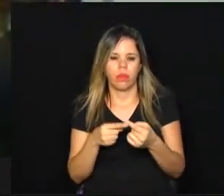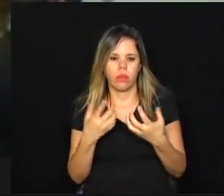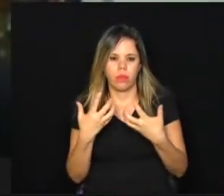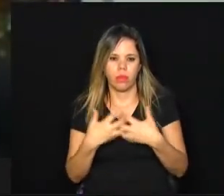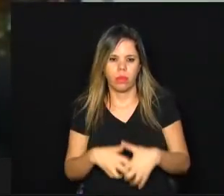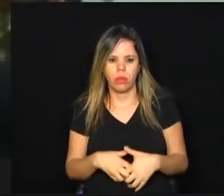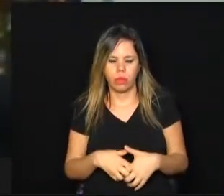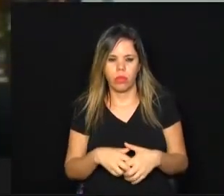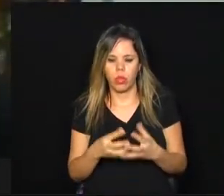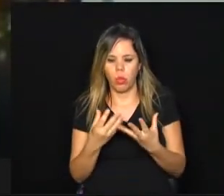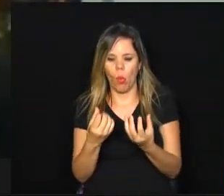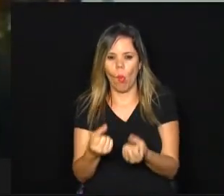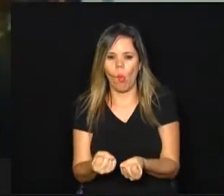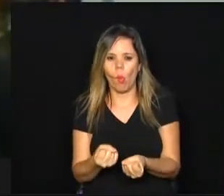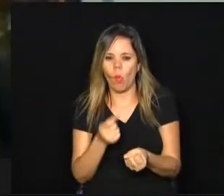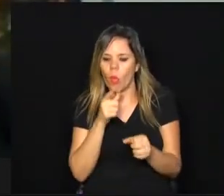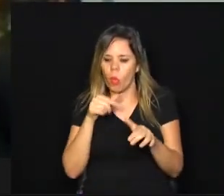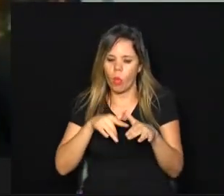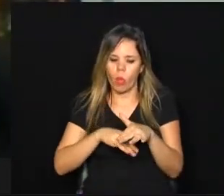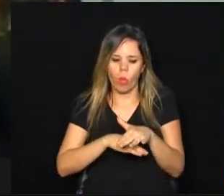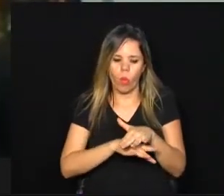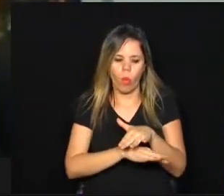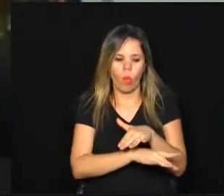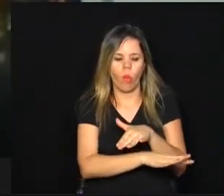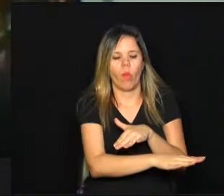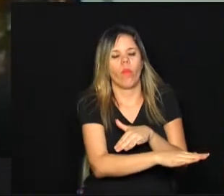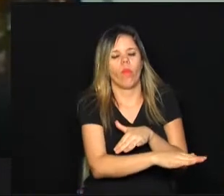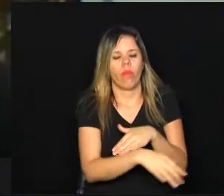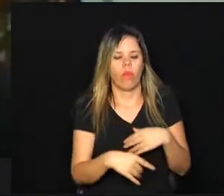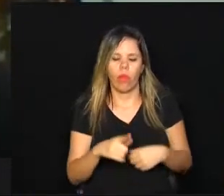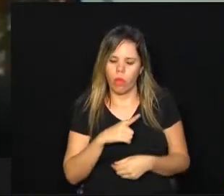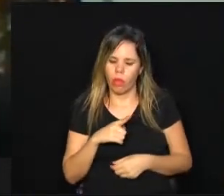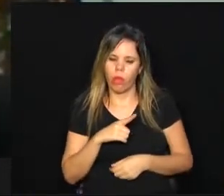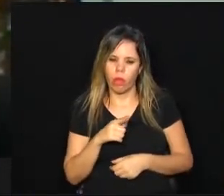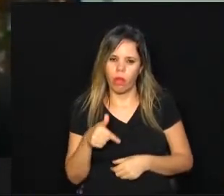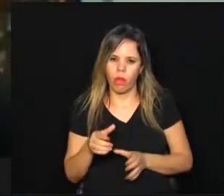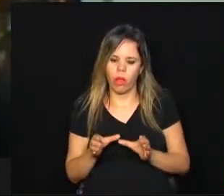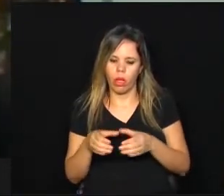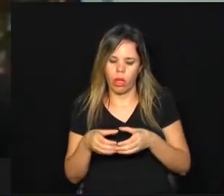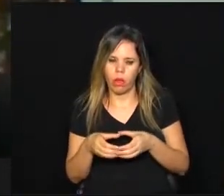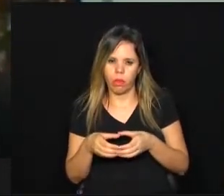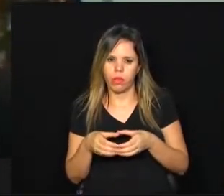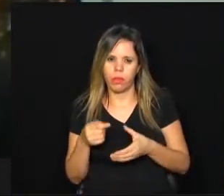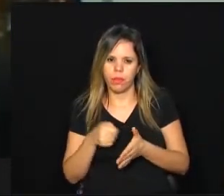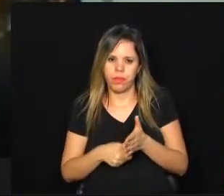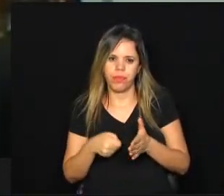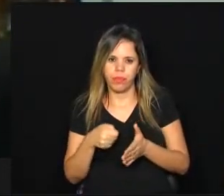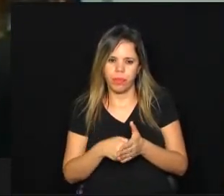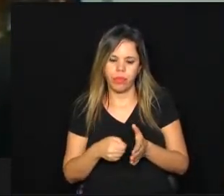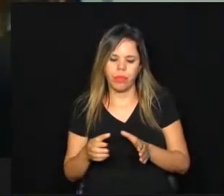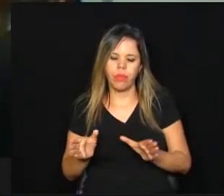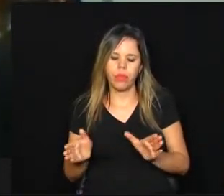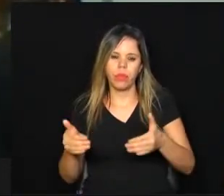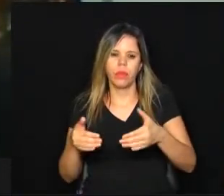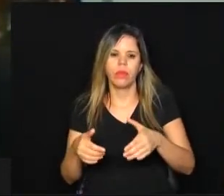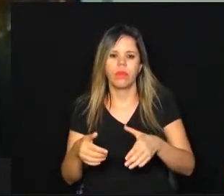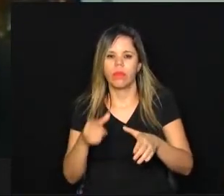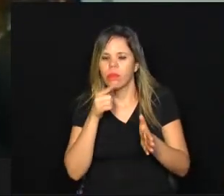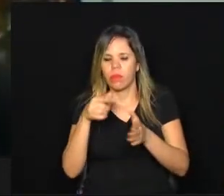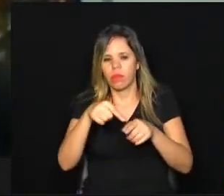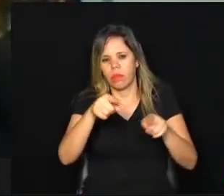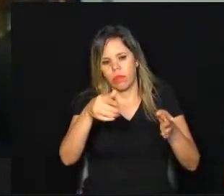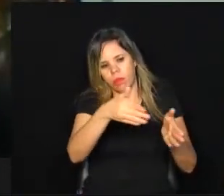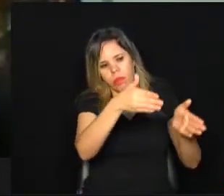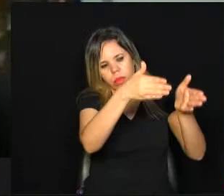secam o lençol freático. Então, na realidade, nós temos, inclusive, no nosso Comitê de Bacias Hidrográficas, e o senhor e todos os vereadores